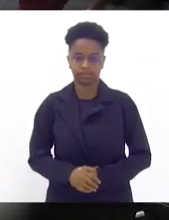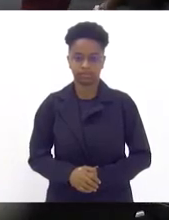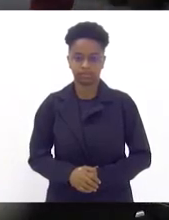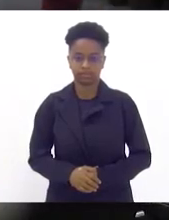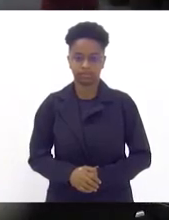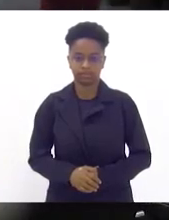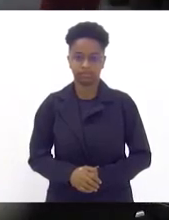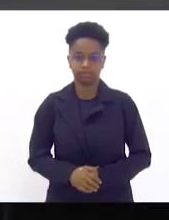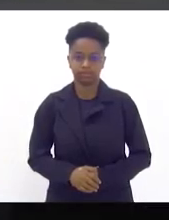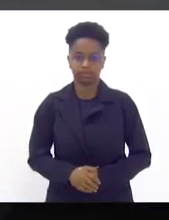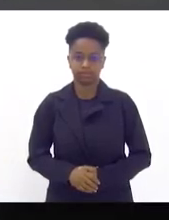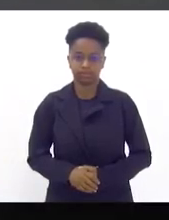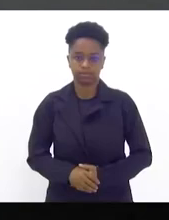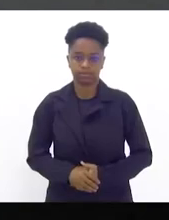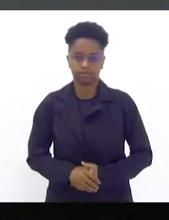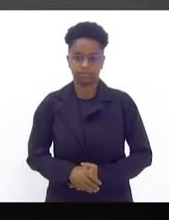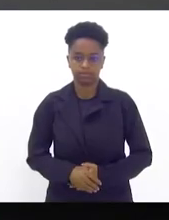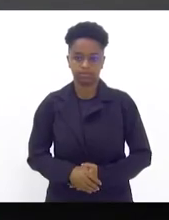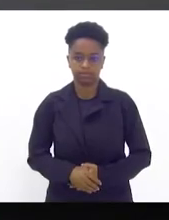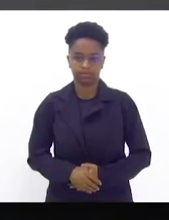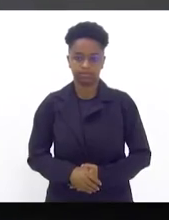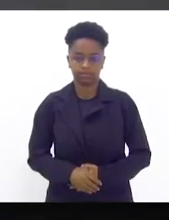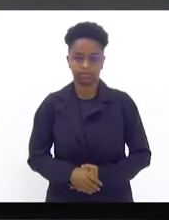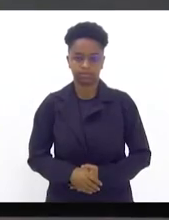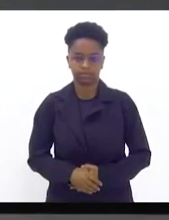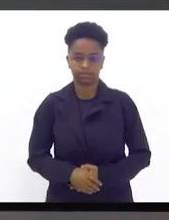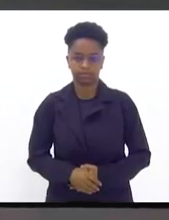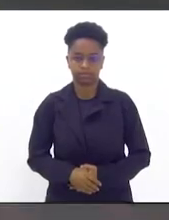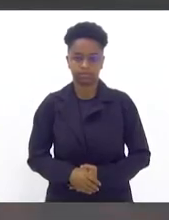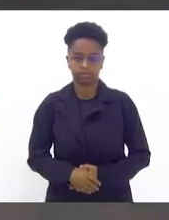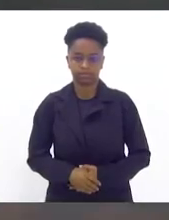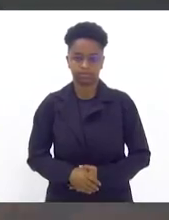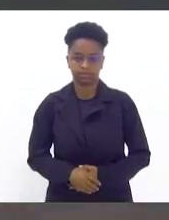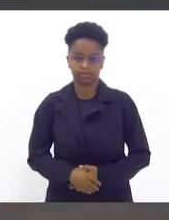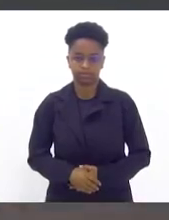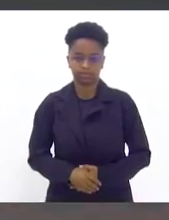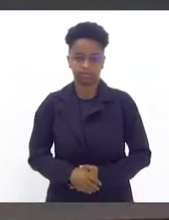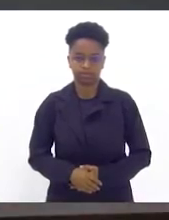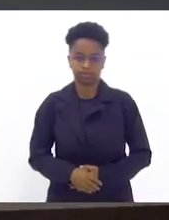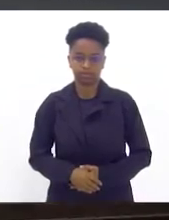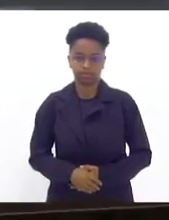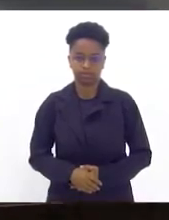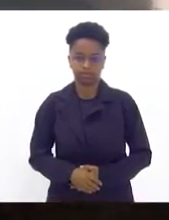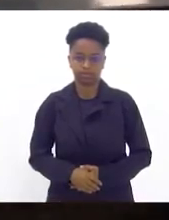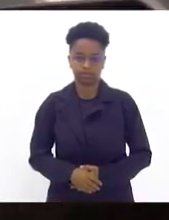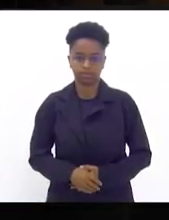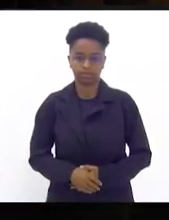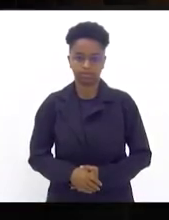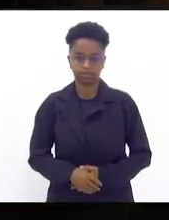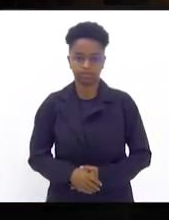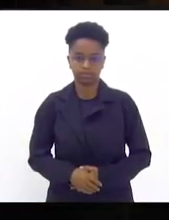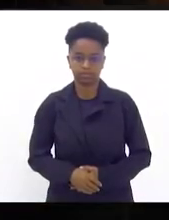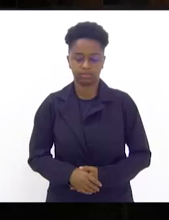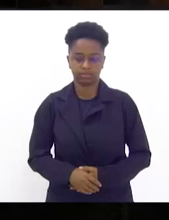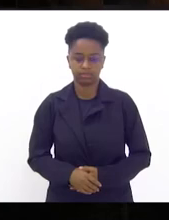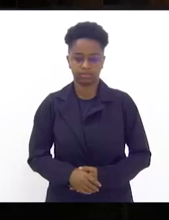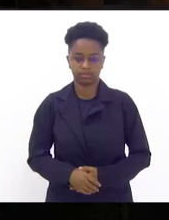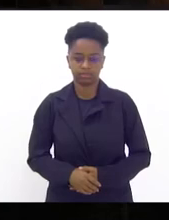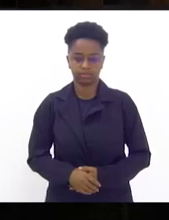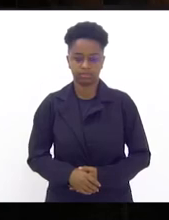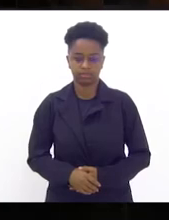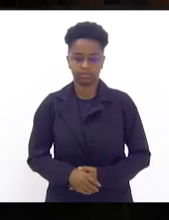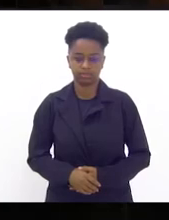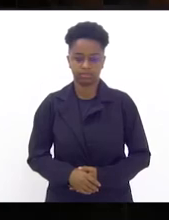Tem que encarar, tem que sentar, tem que fazer a foto. Tem que mandar ele para o lugarzinho, tem que passar para as coisas. O meu projeto vai botar essa notícia.